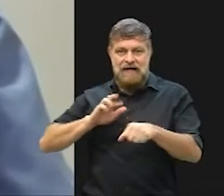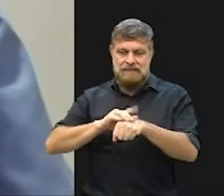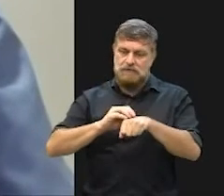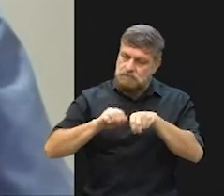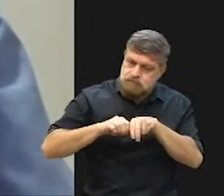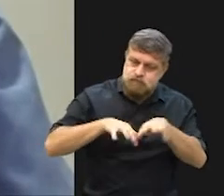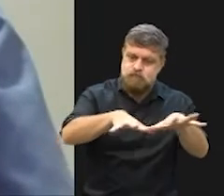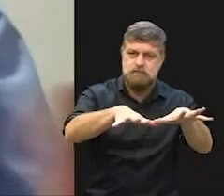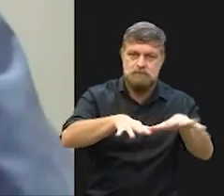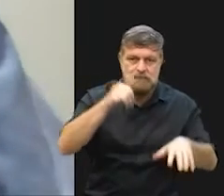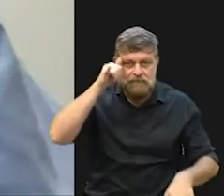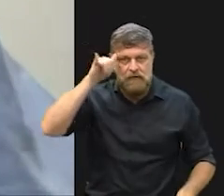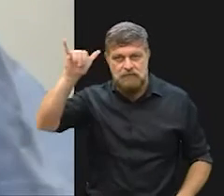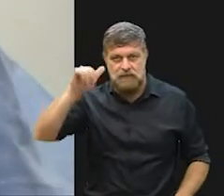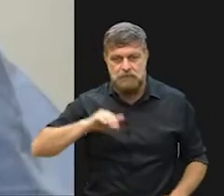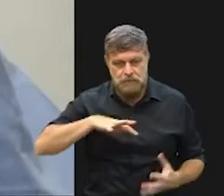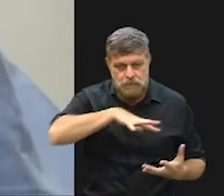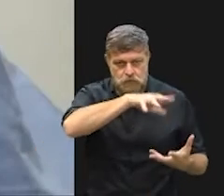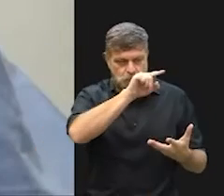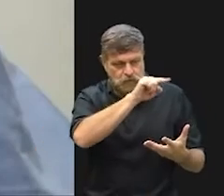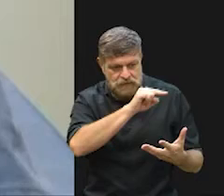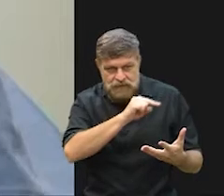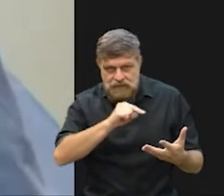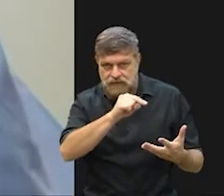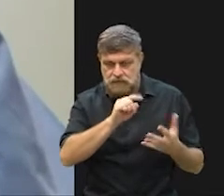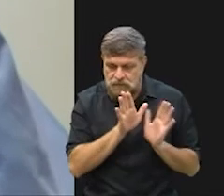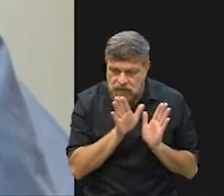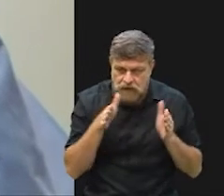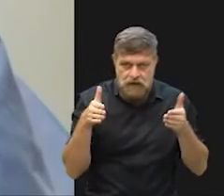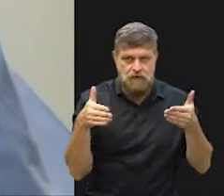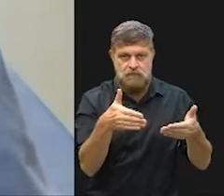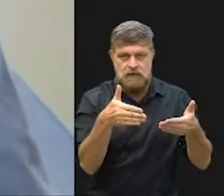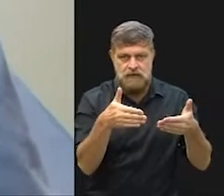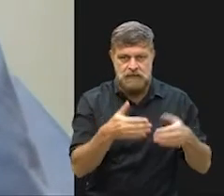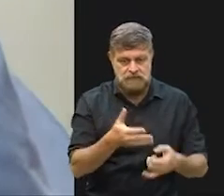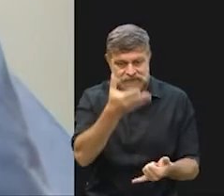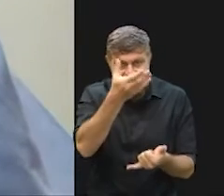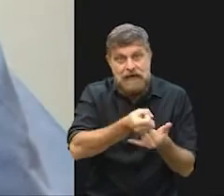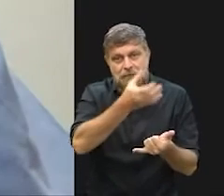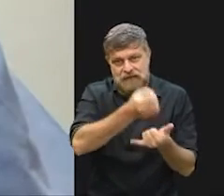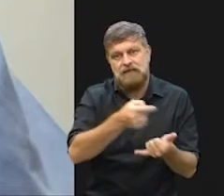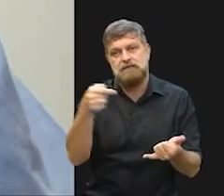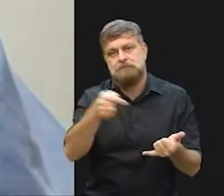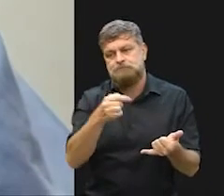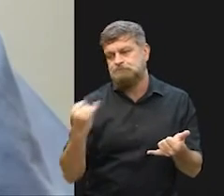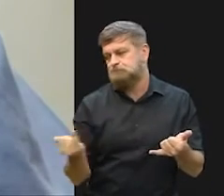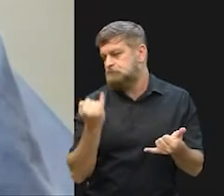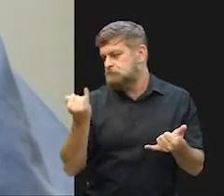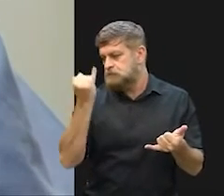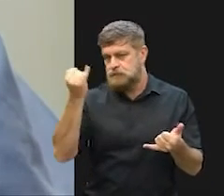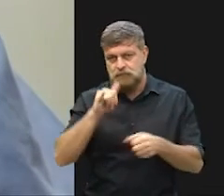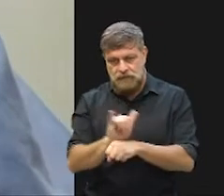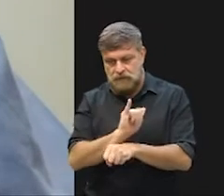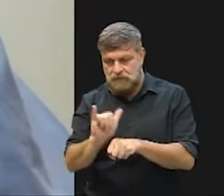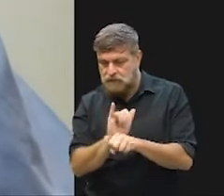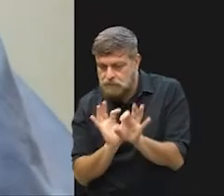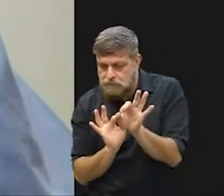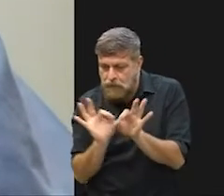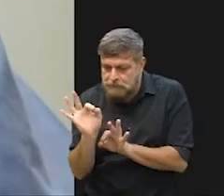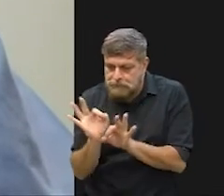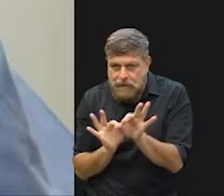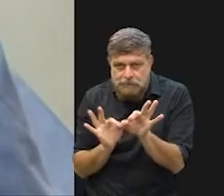à ocorrência da doença. E o mundo inteiro ele está se dedicando a esses aplicativos, que é uma forma de